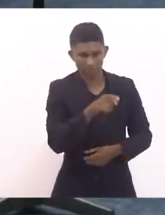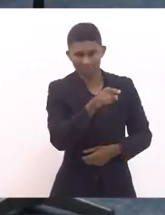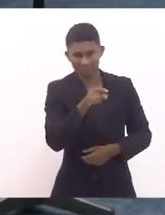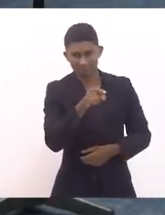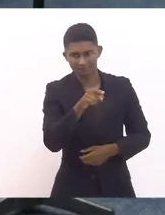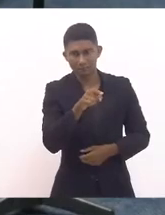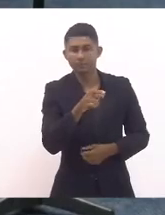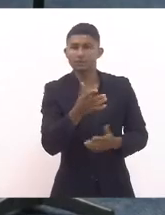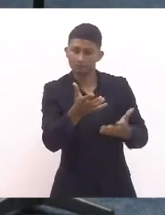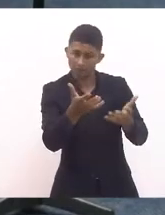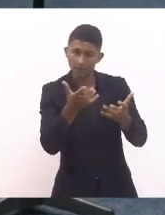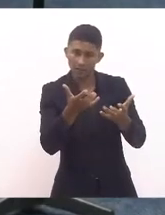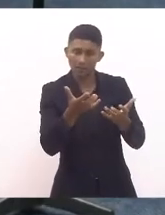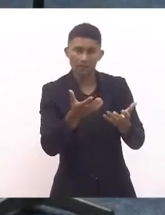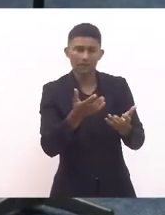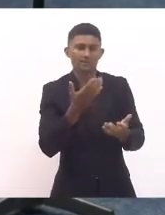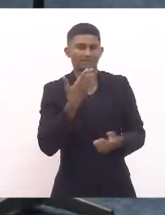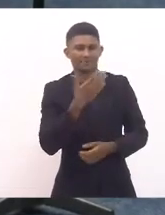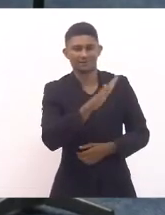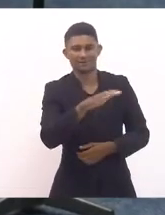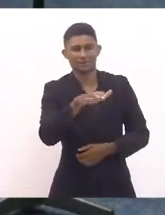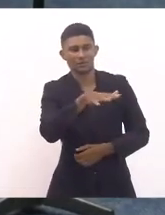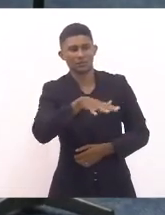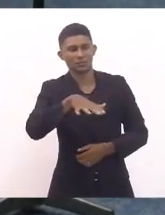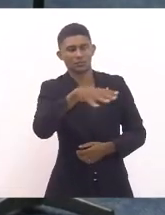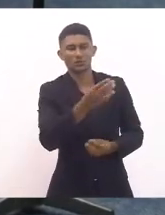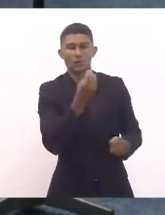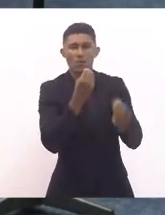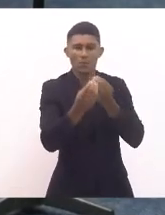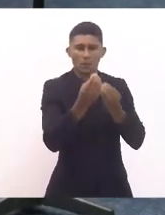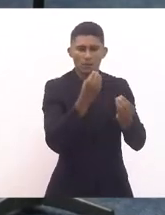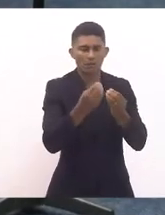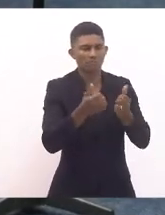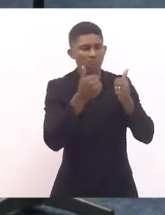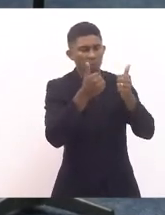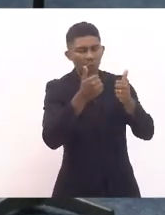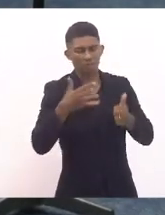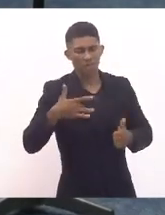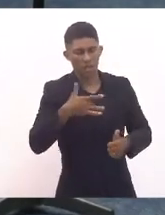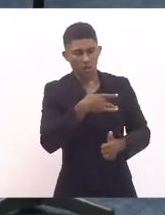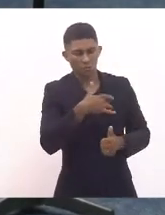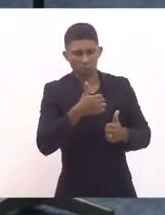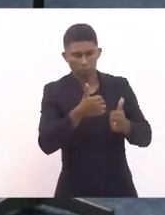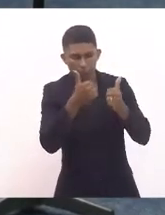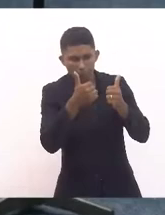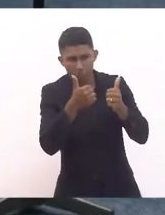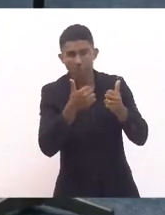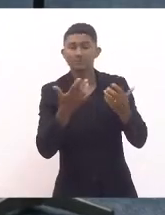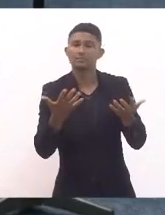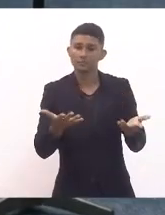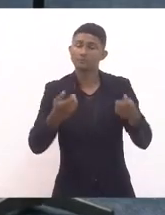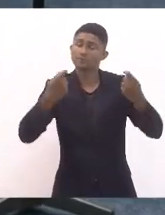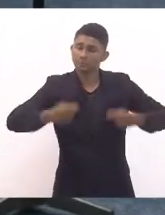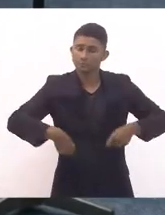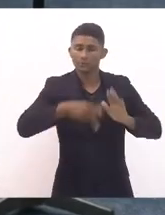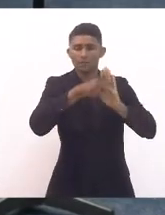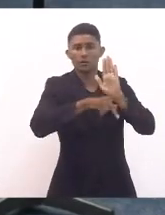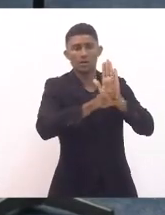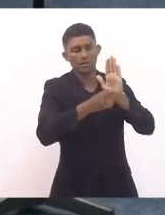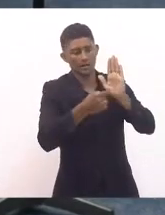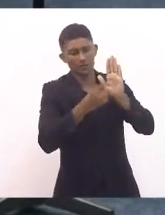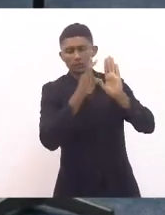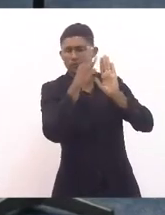essa alimentação saudável para as nossas crianças, possam respeitar a integralidade do projeto de lei